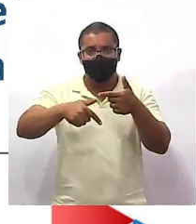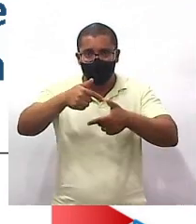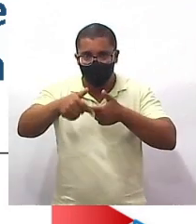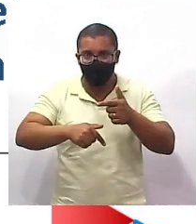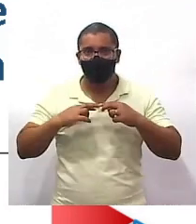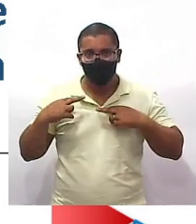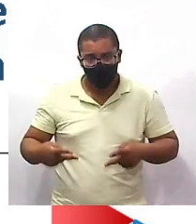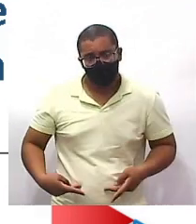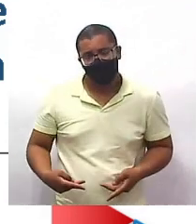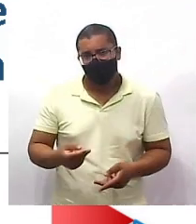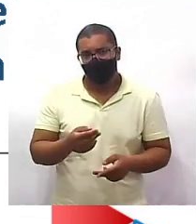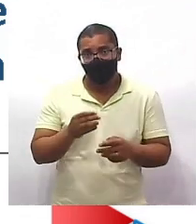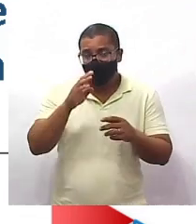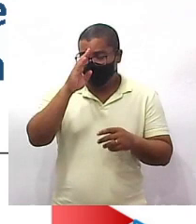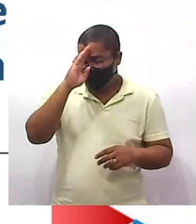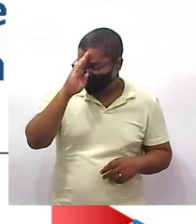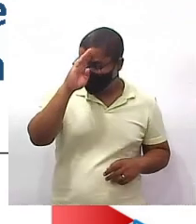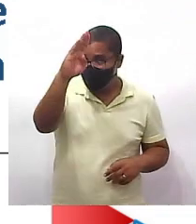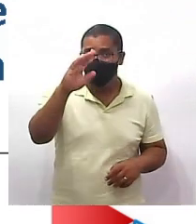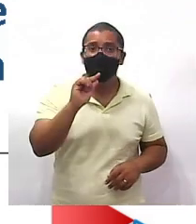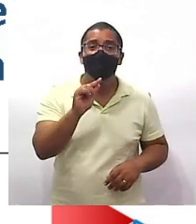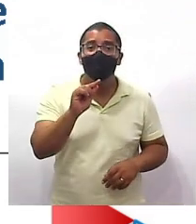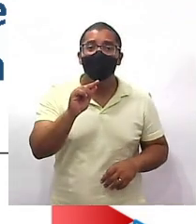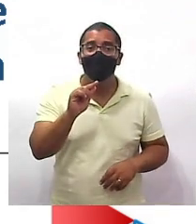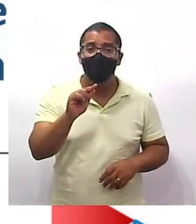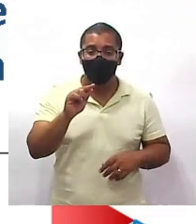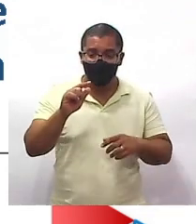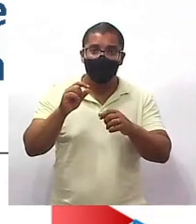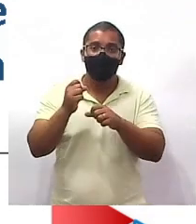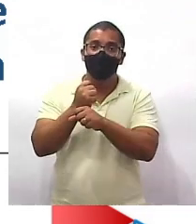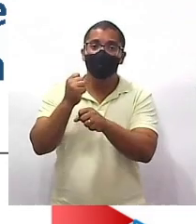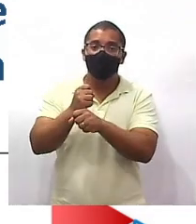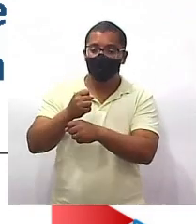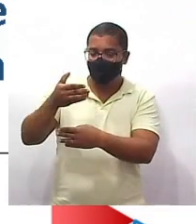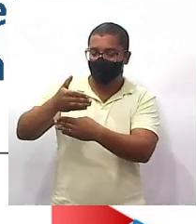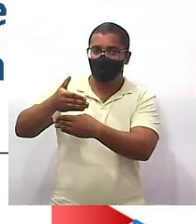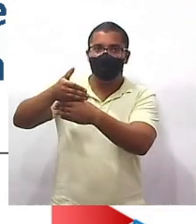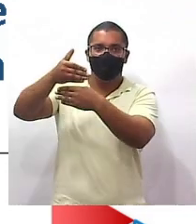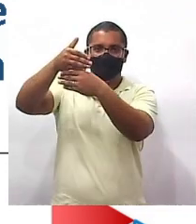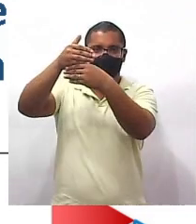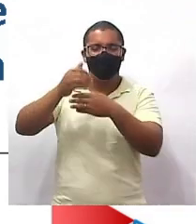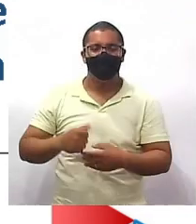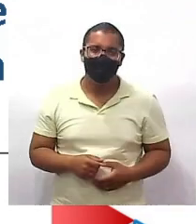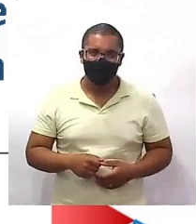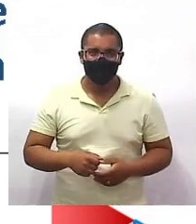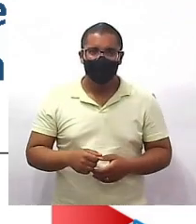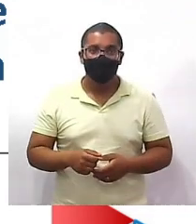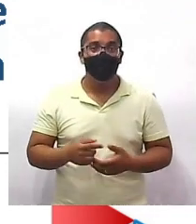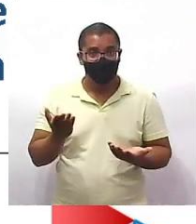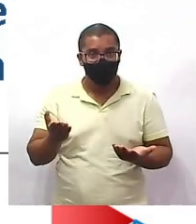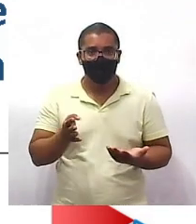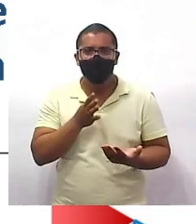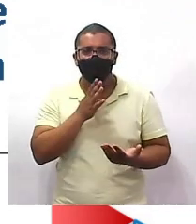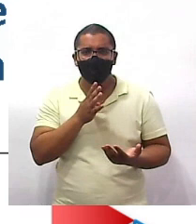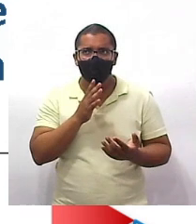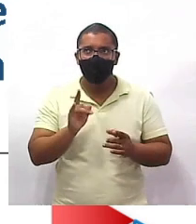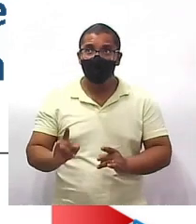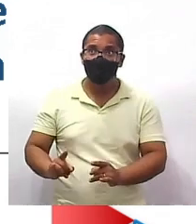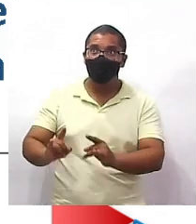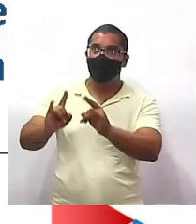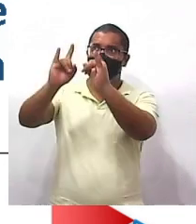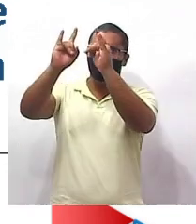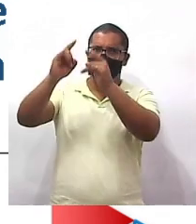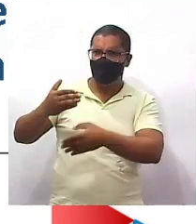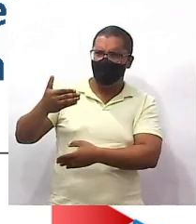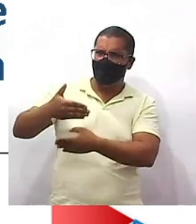principalmente na construção civil. Quando eu falo de construção civil, eu estou falando ali no caso daqueles edifícios,